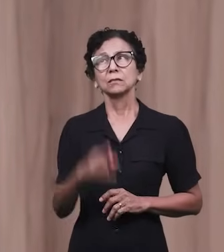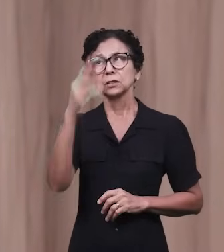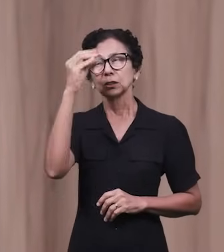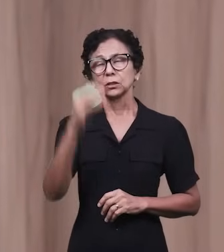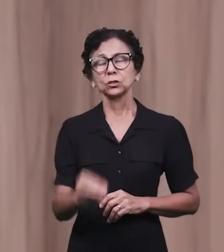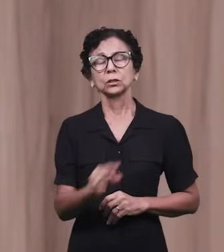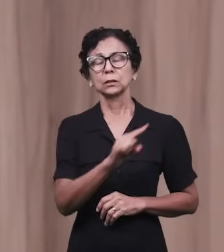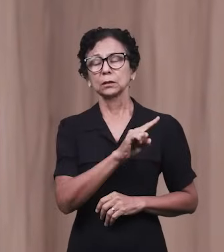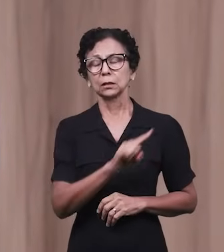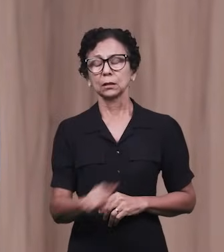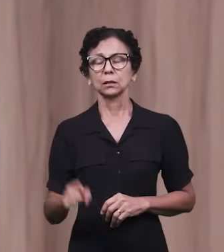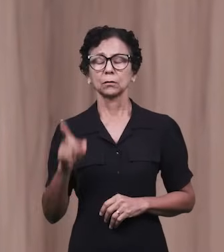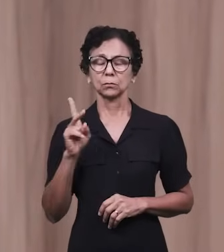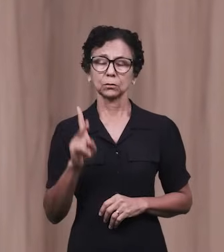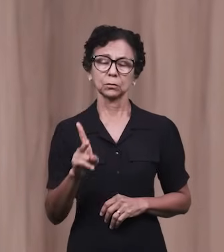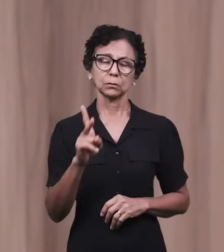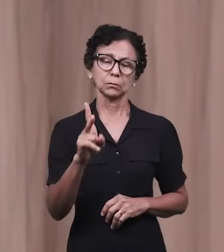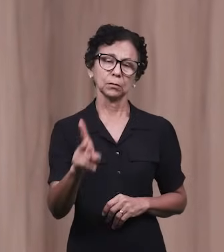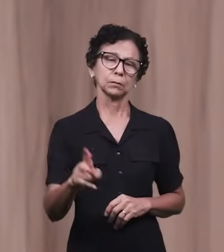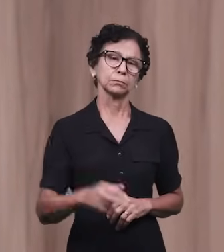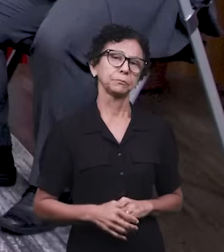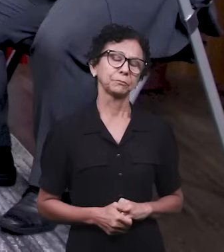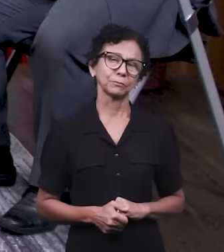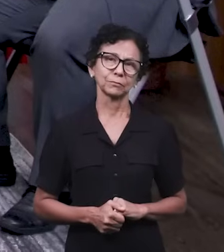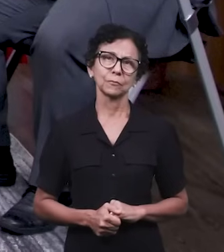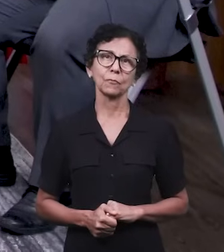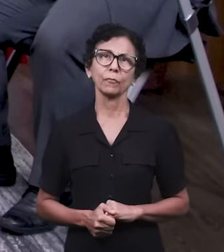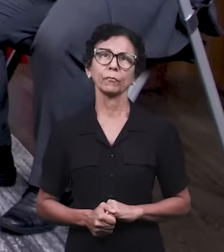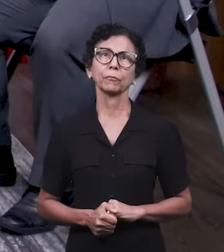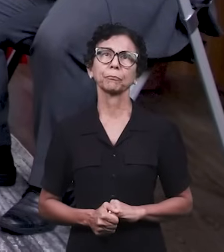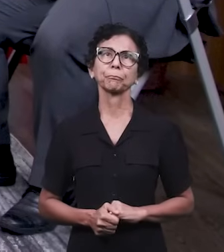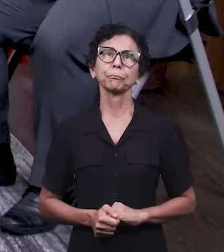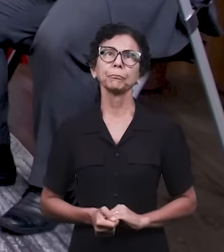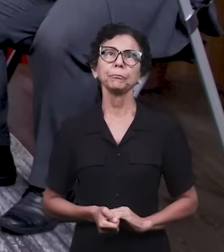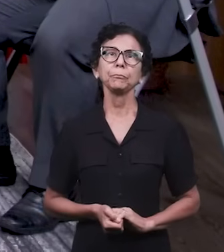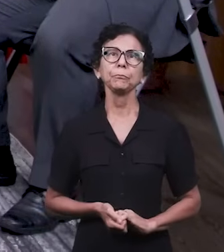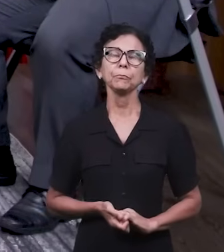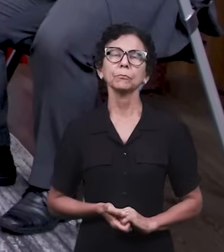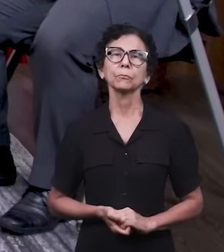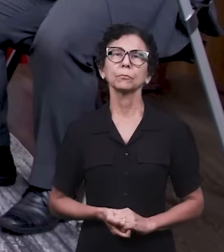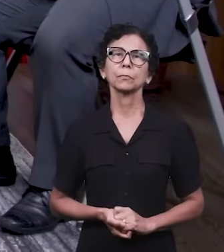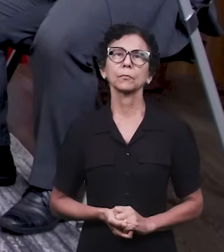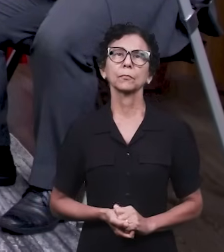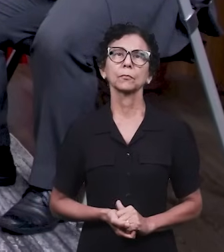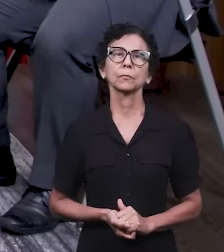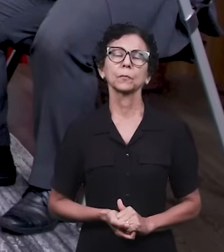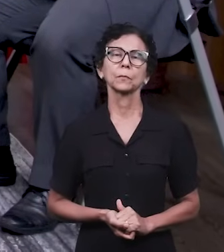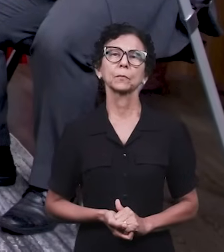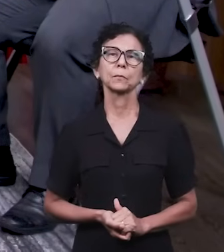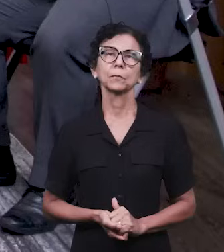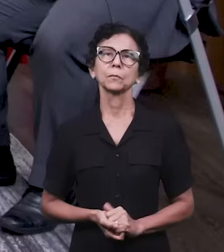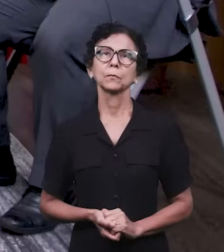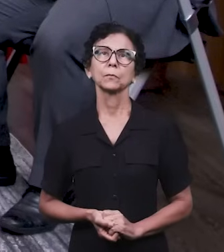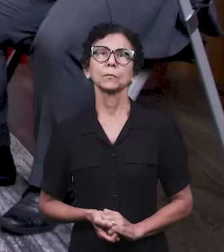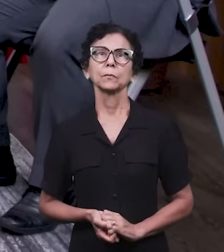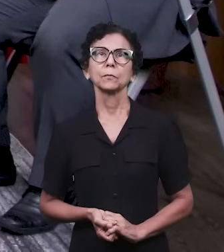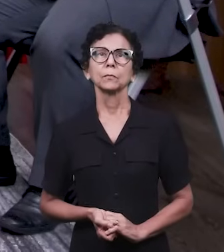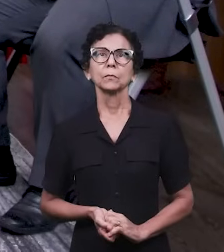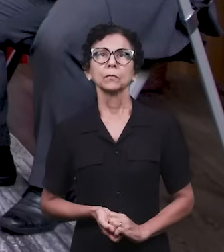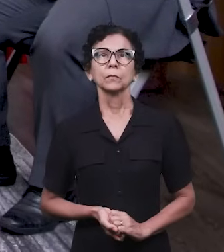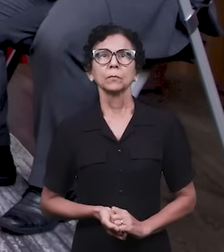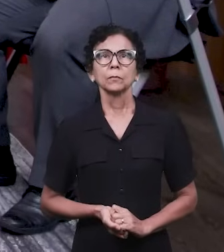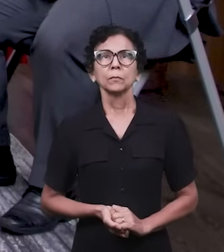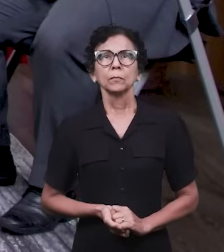parou e vai avançar. Muito bom. Aqui nós estamos, né, ouvindo os professores falando dessas